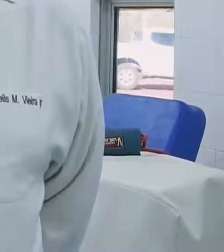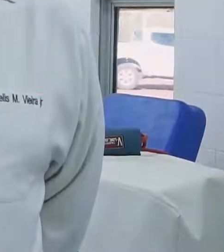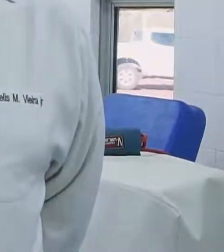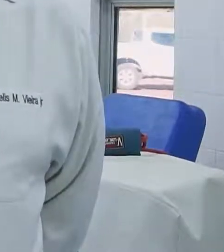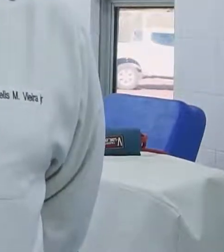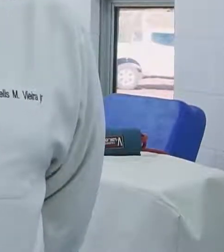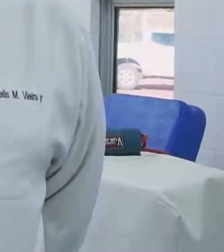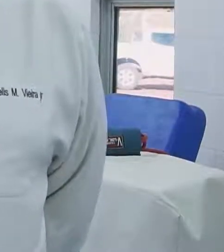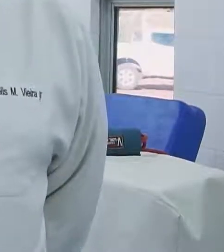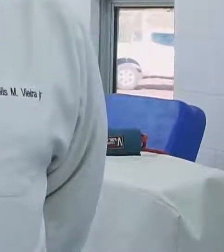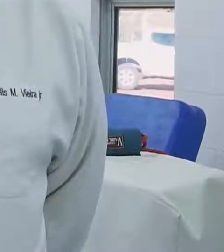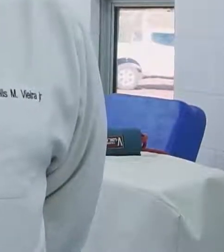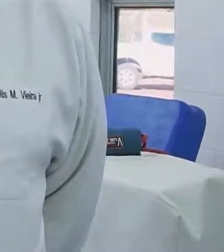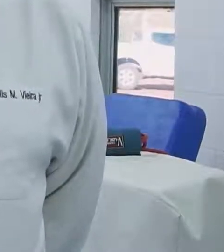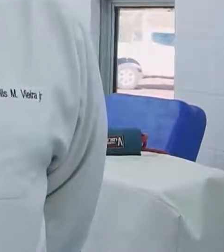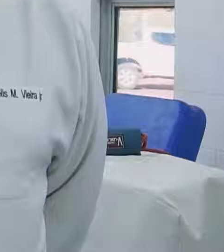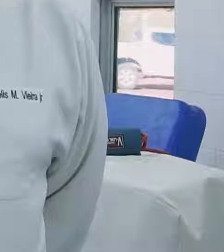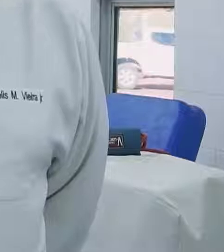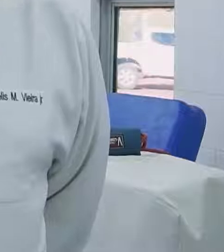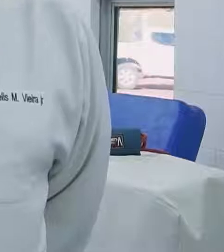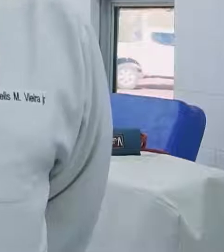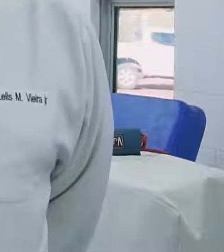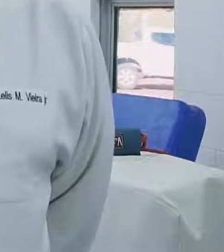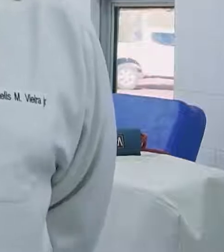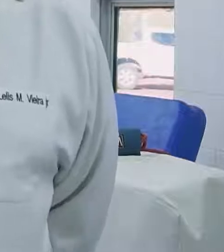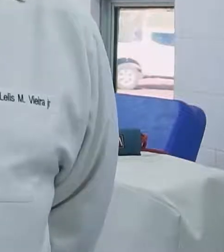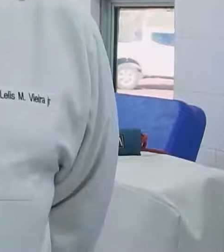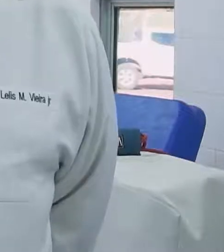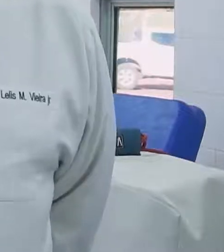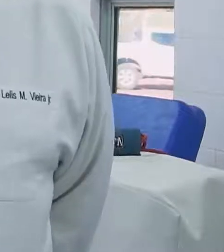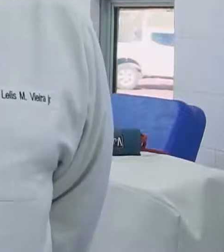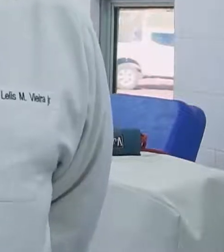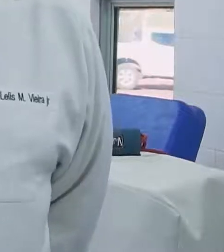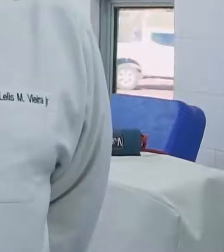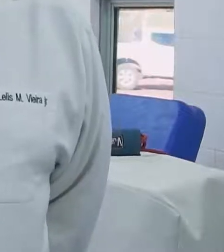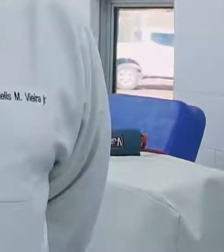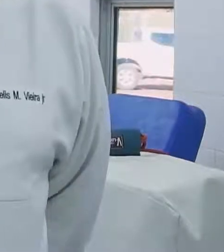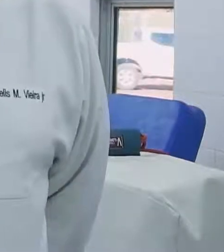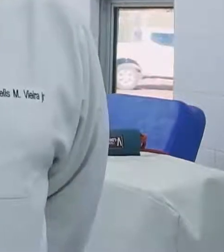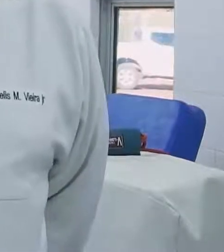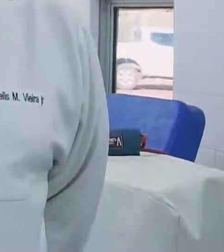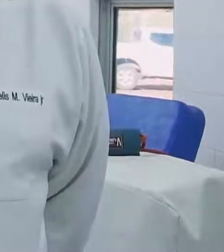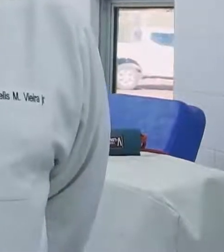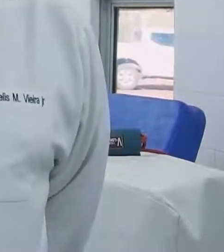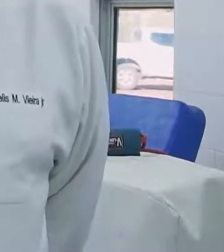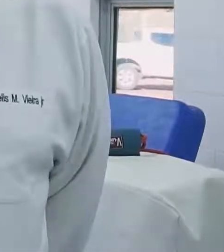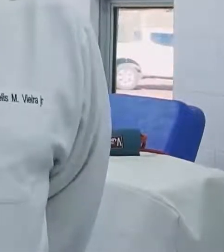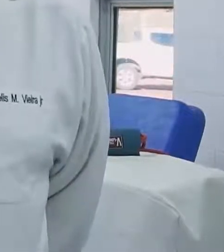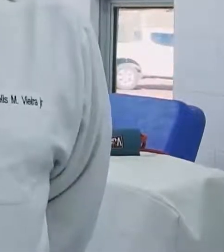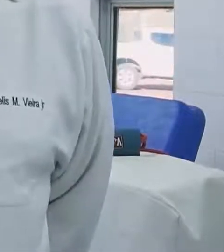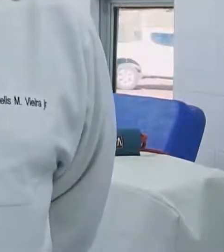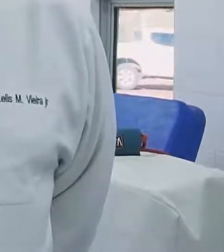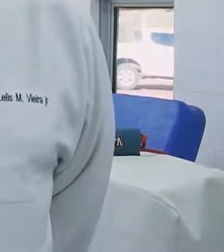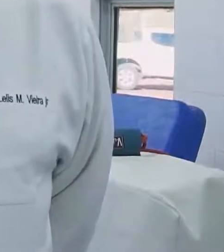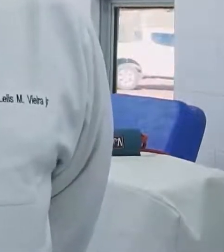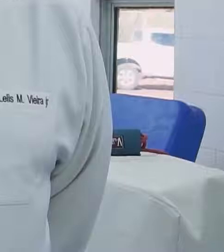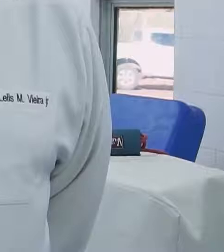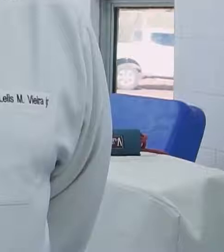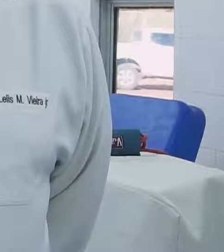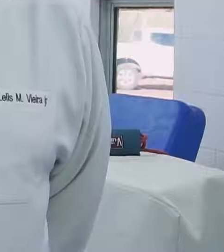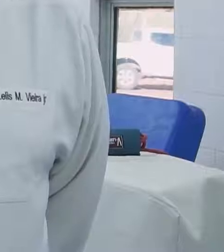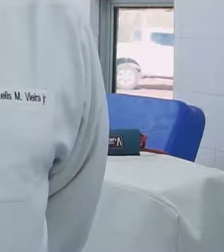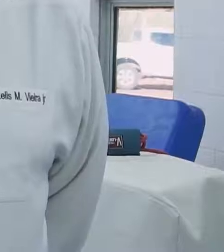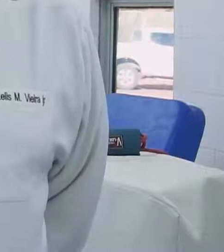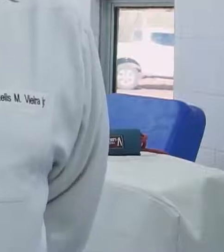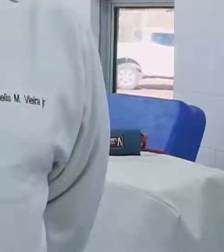tem faixa etária, não tem classe social, não existe se é hospital particular ou é público,